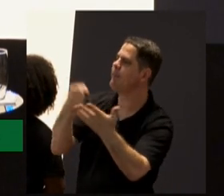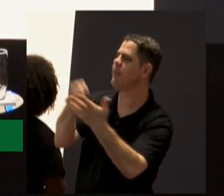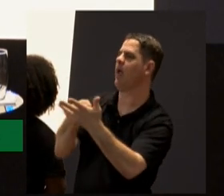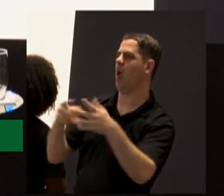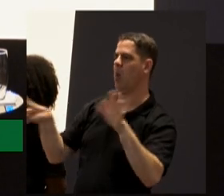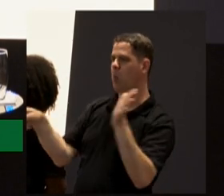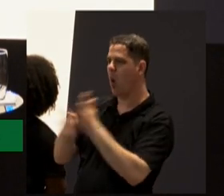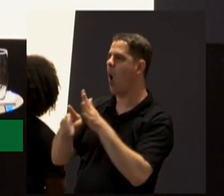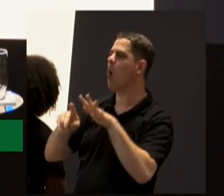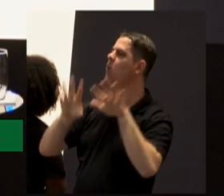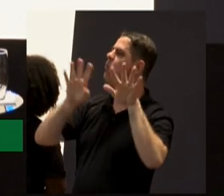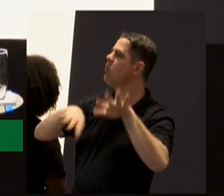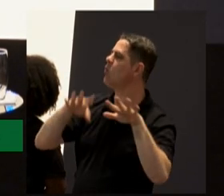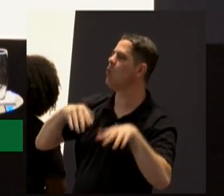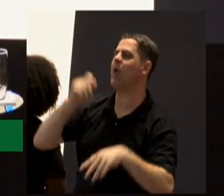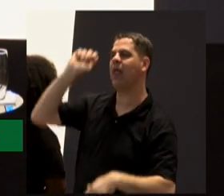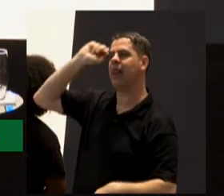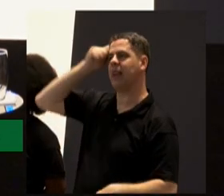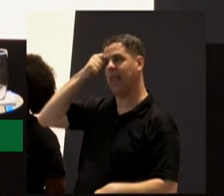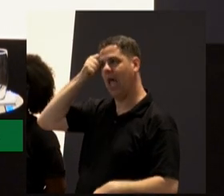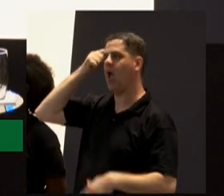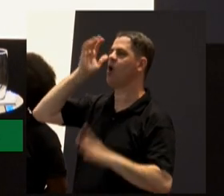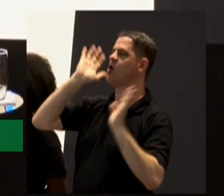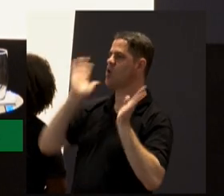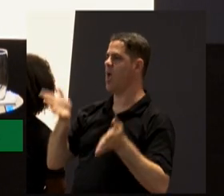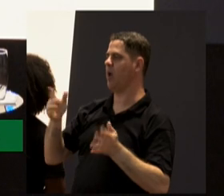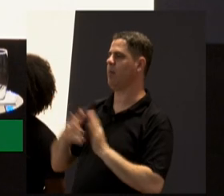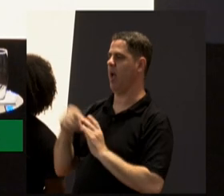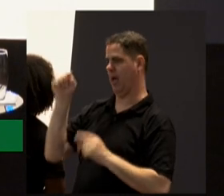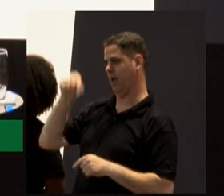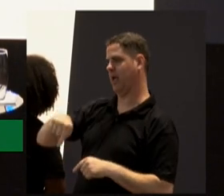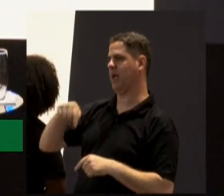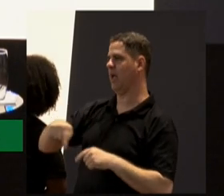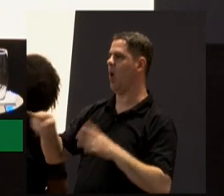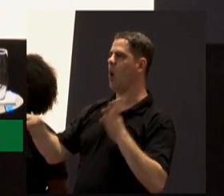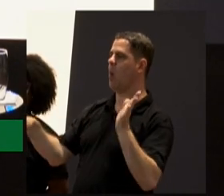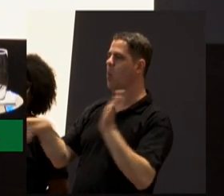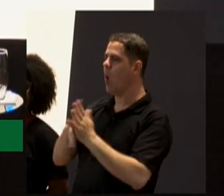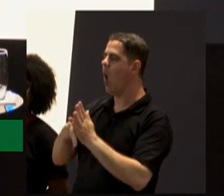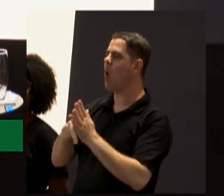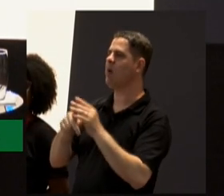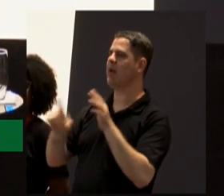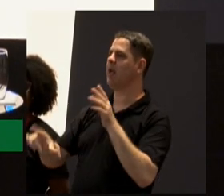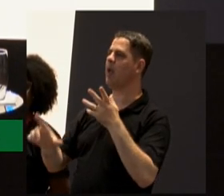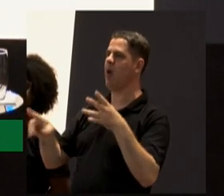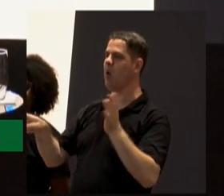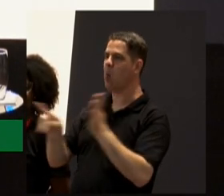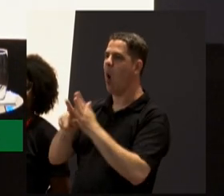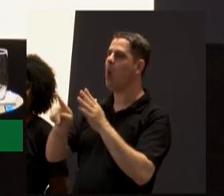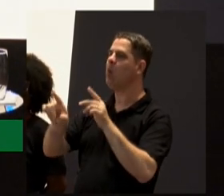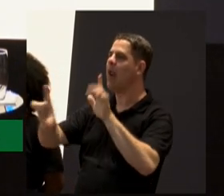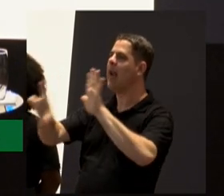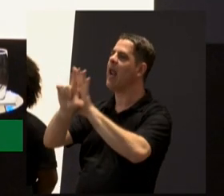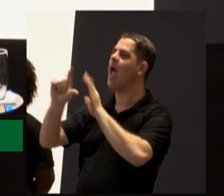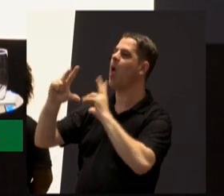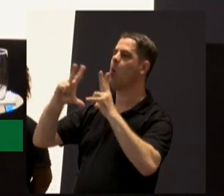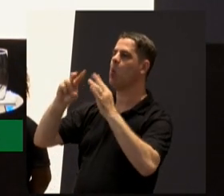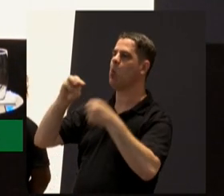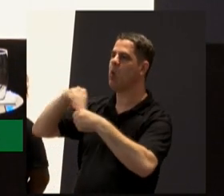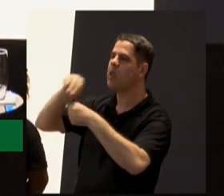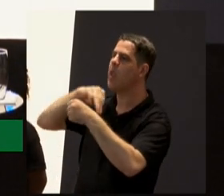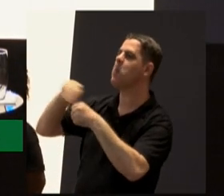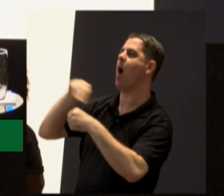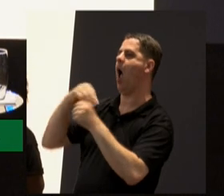parlamentar, que falta esta casa, por exemplo. Vai faltar no Legislativo Municipal, outro